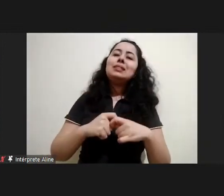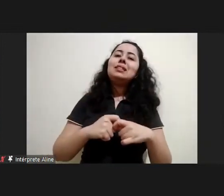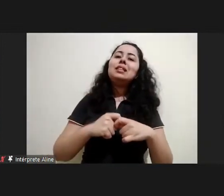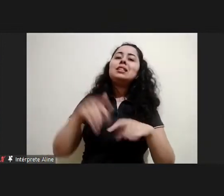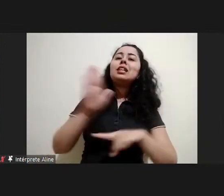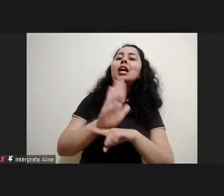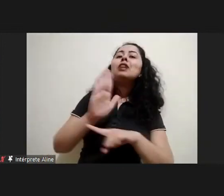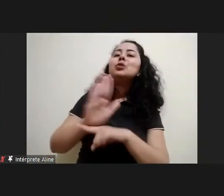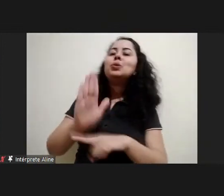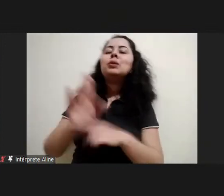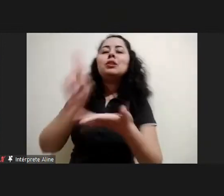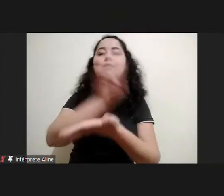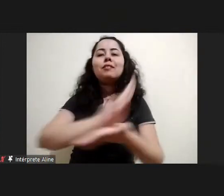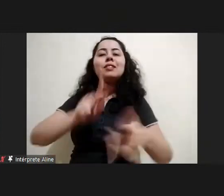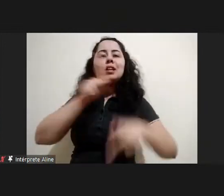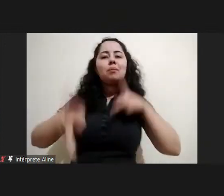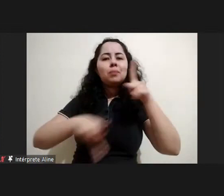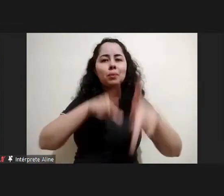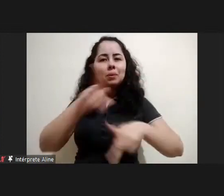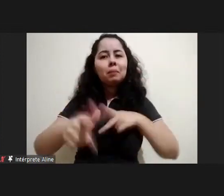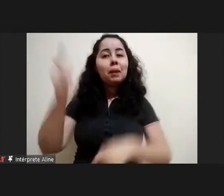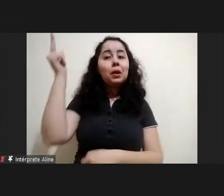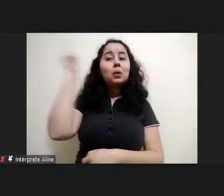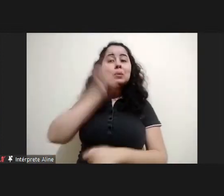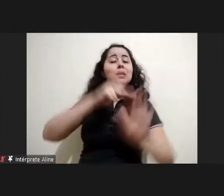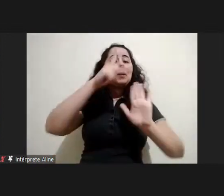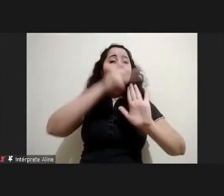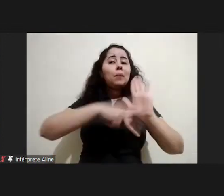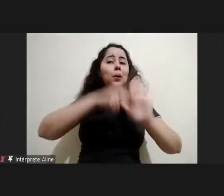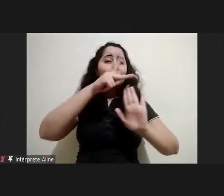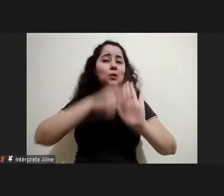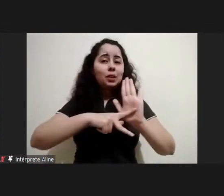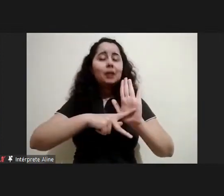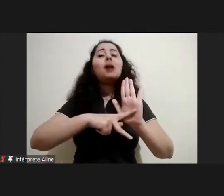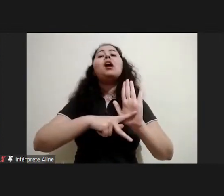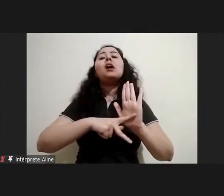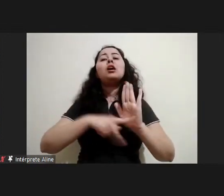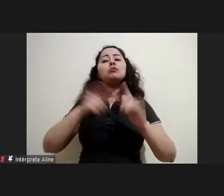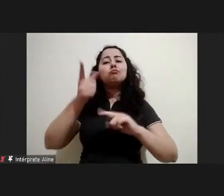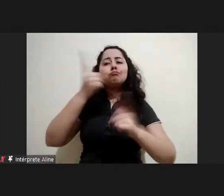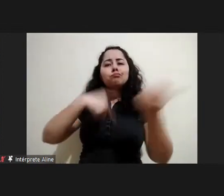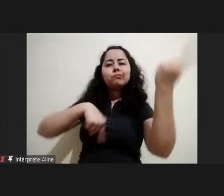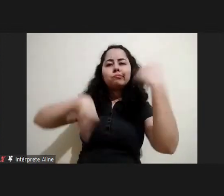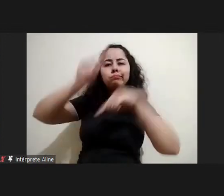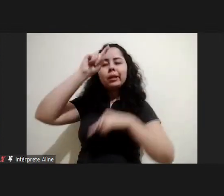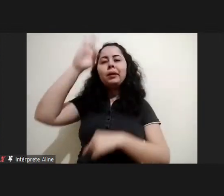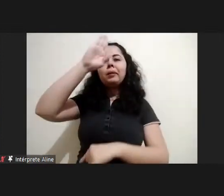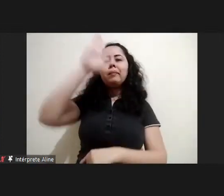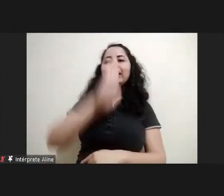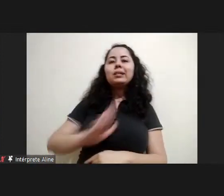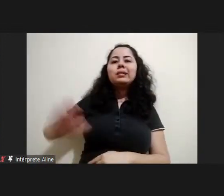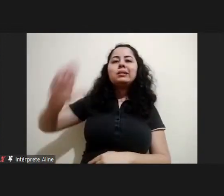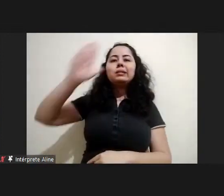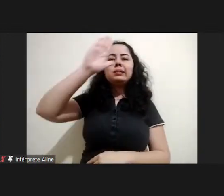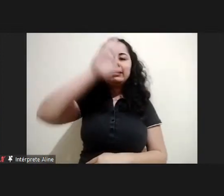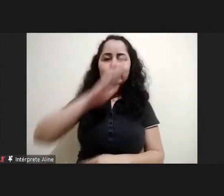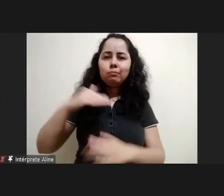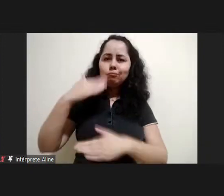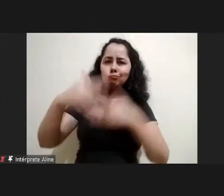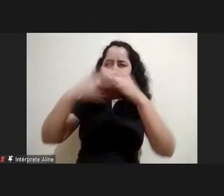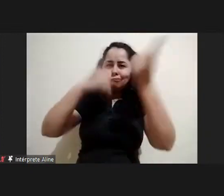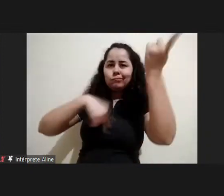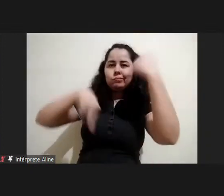possa aspirar um projeto de um país civilizado, de um país desenvolvido, econômico